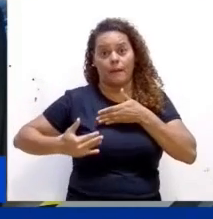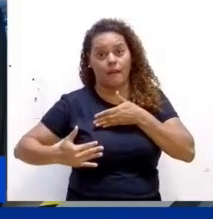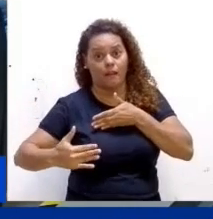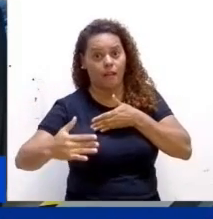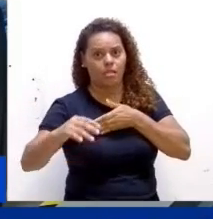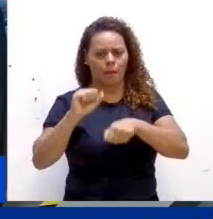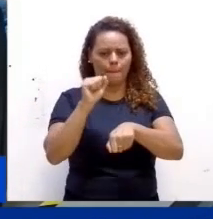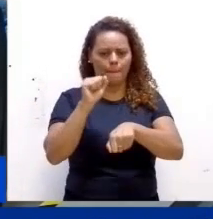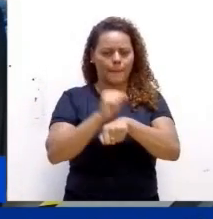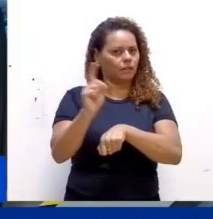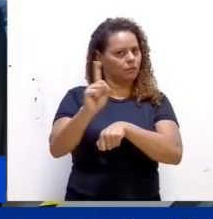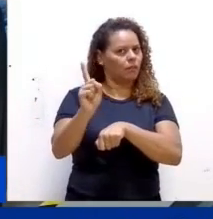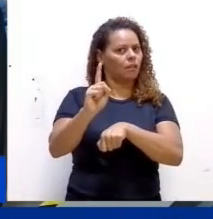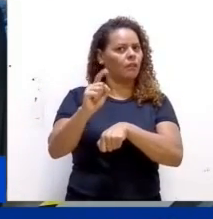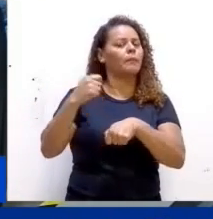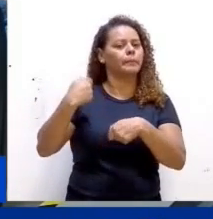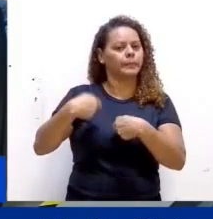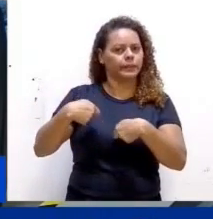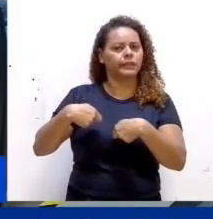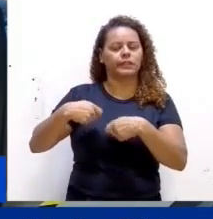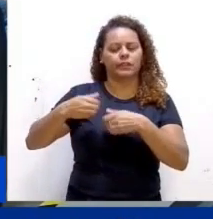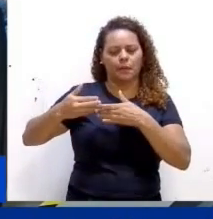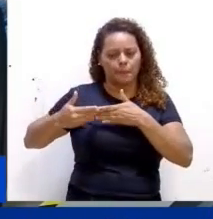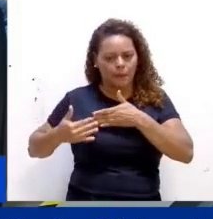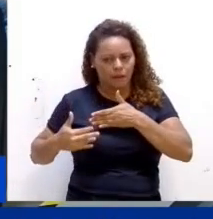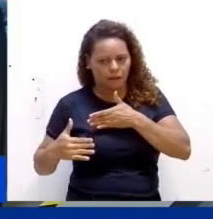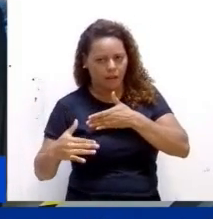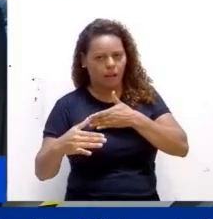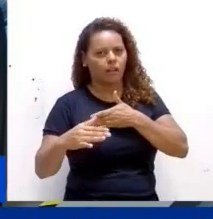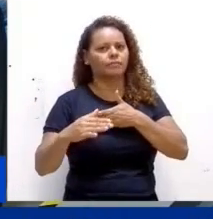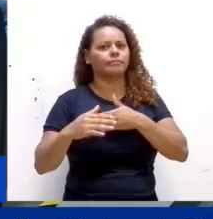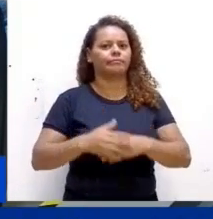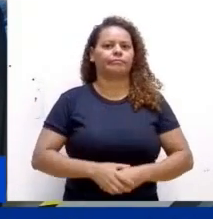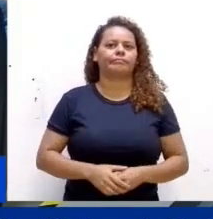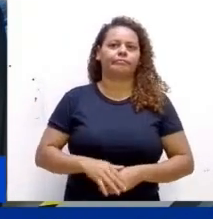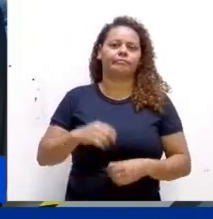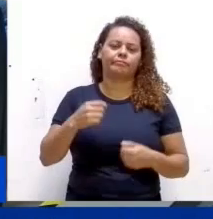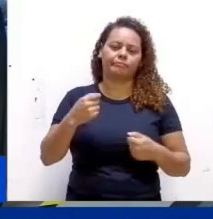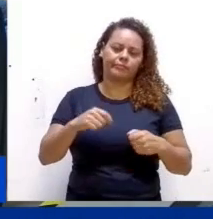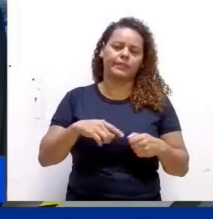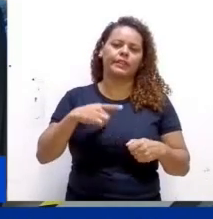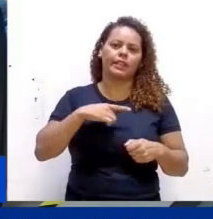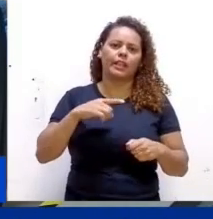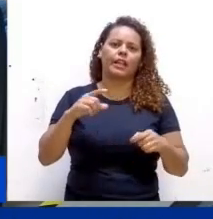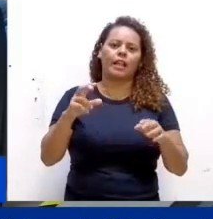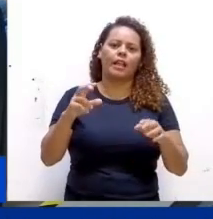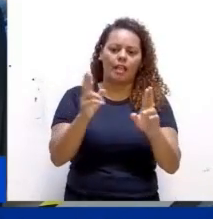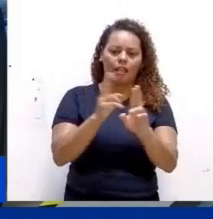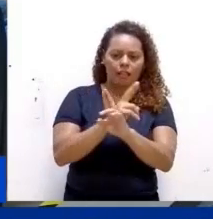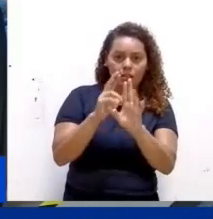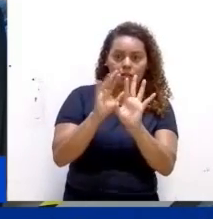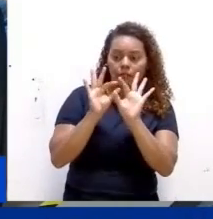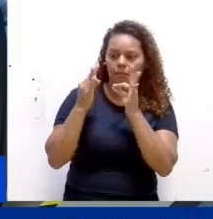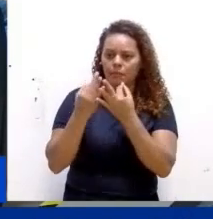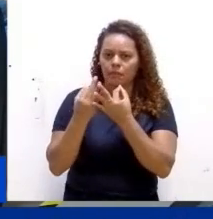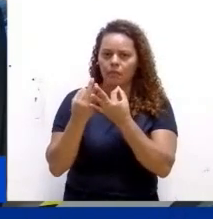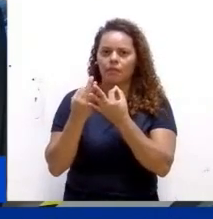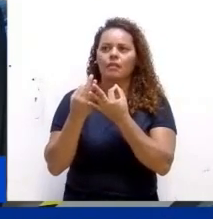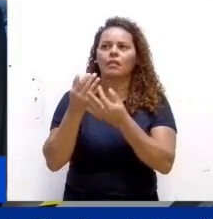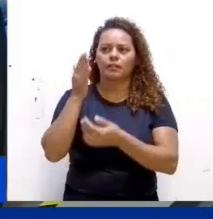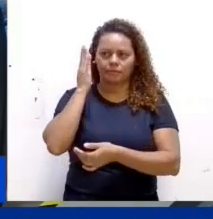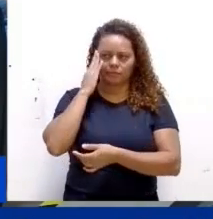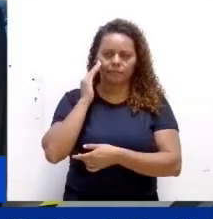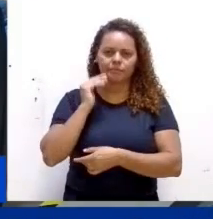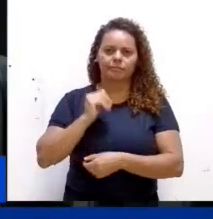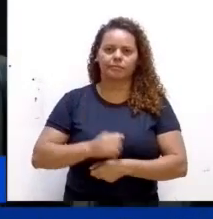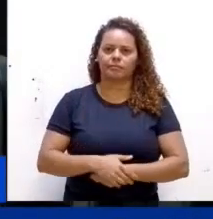essas características. A intenção de estabelecer uma relação familiar. Pode